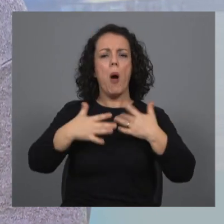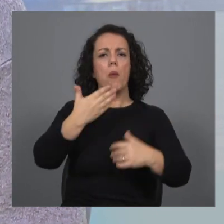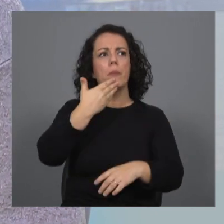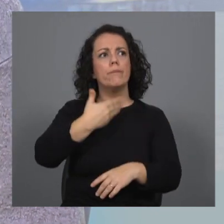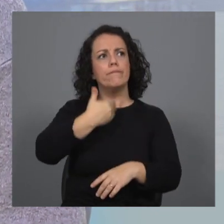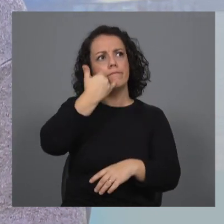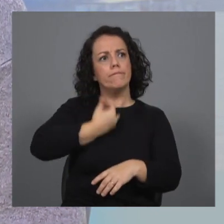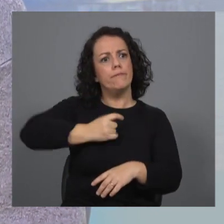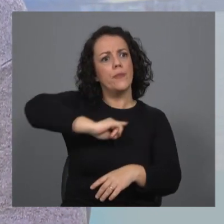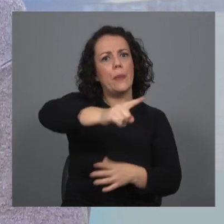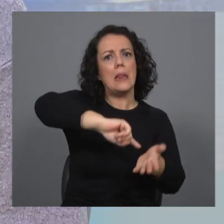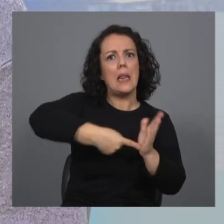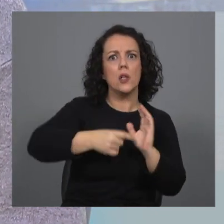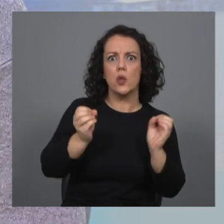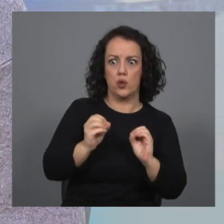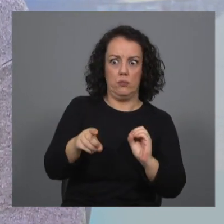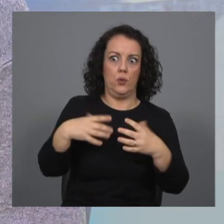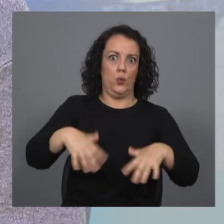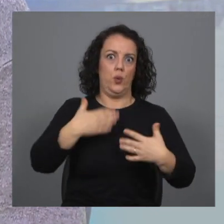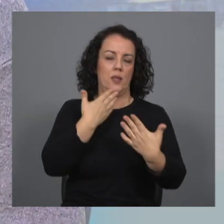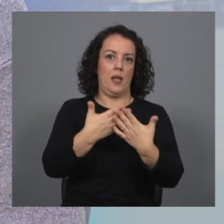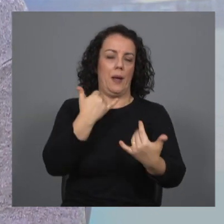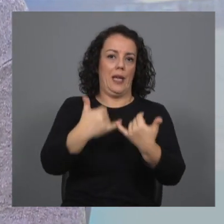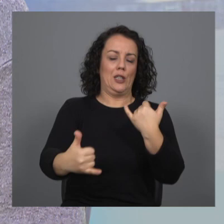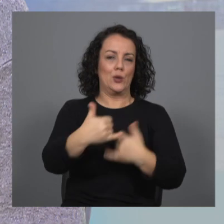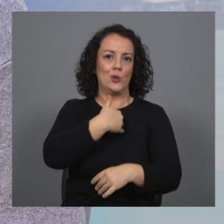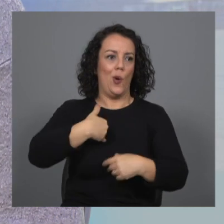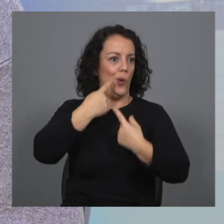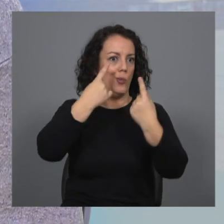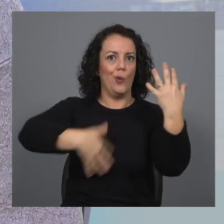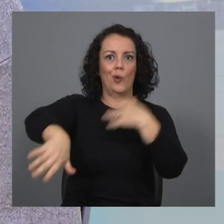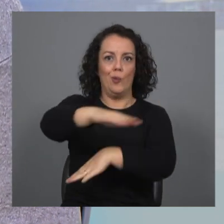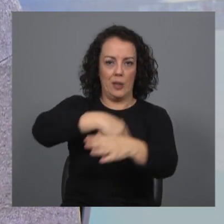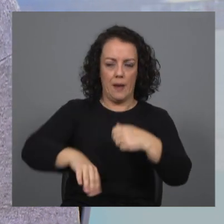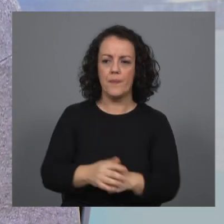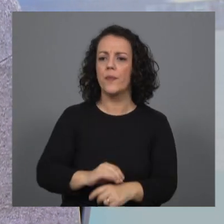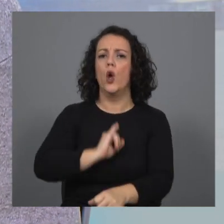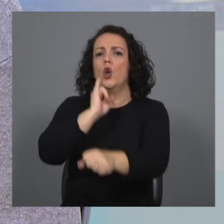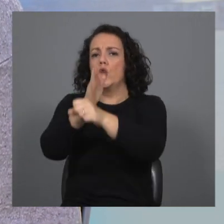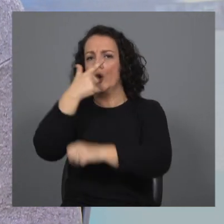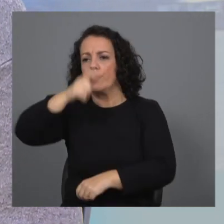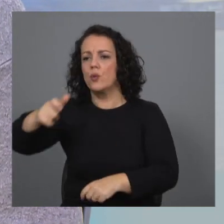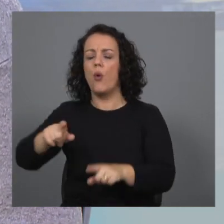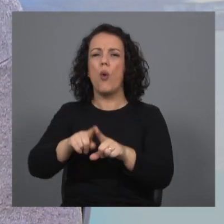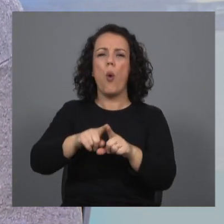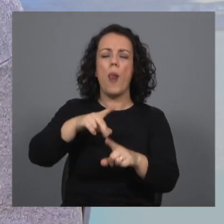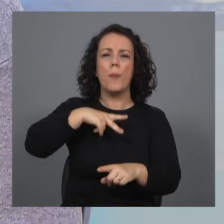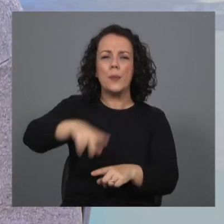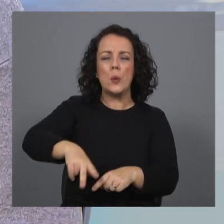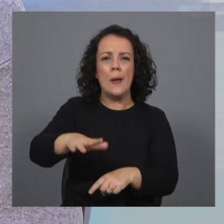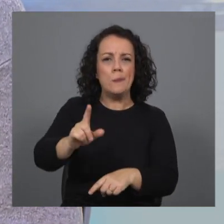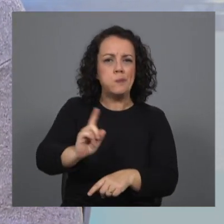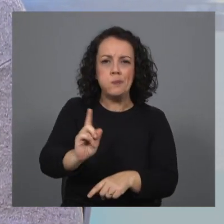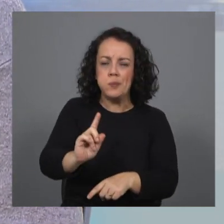todos os riscos de saúde pública que isto traz. Depois temos pessoas que, por não serem fluentes no português, têm muita dificuldade em